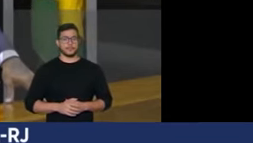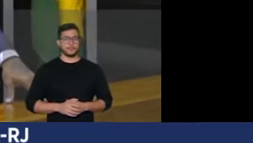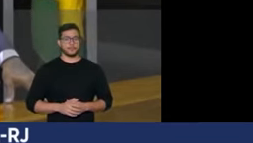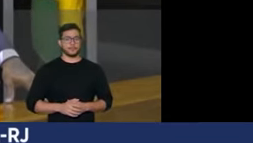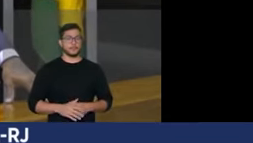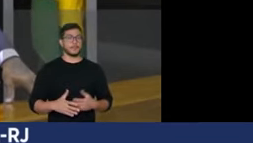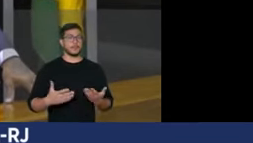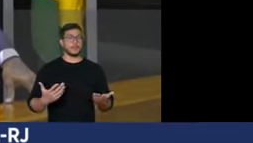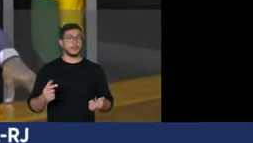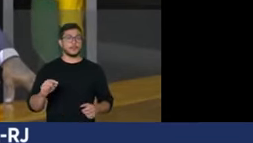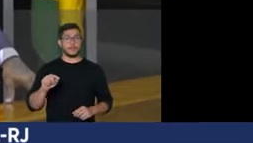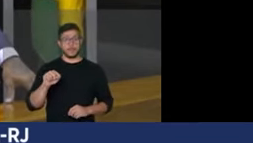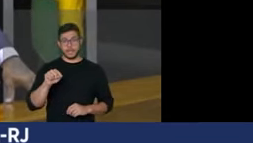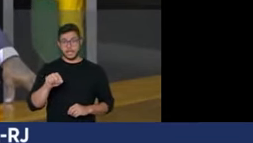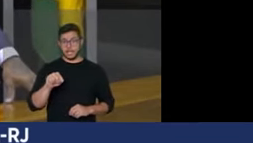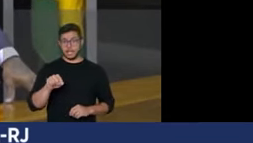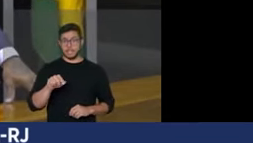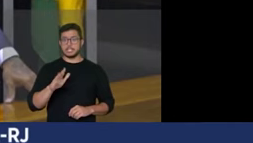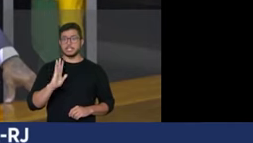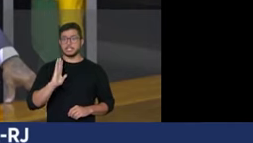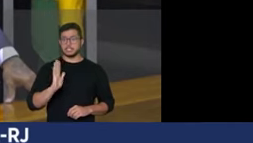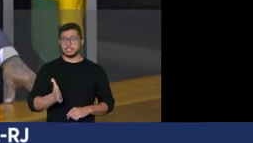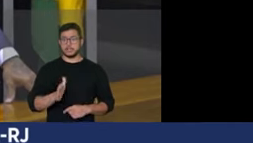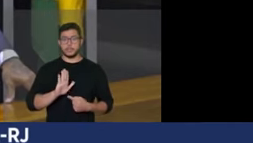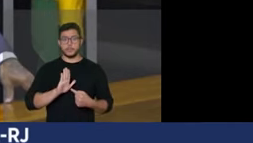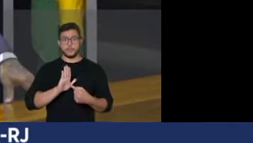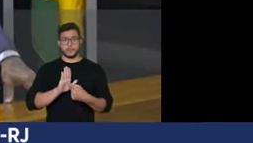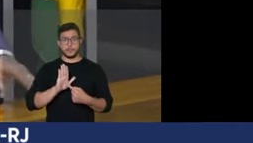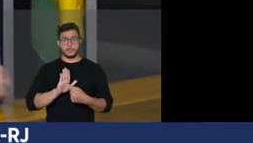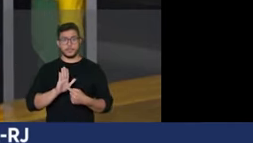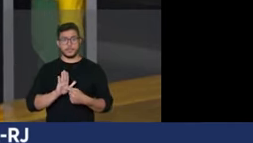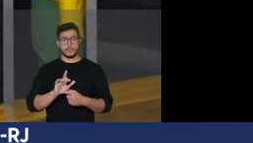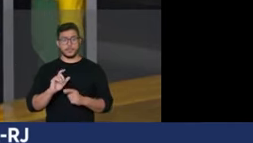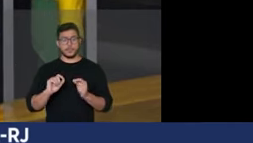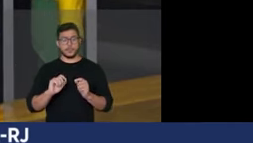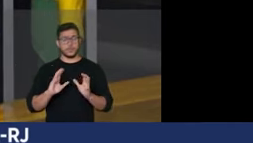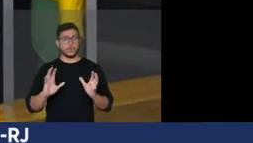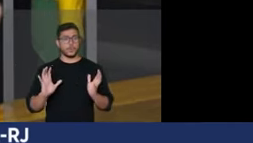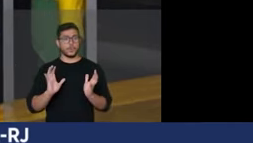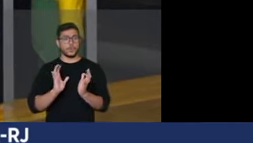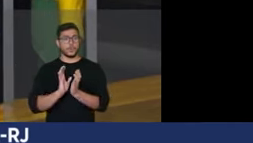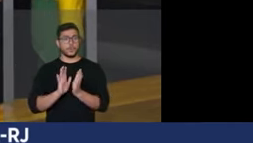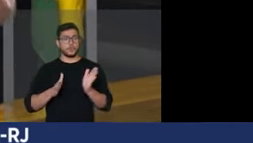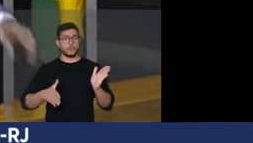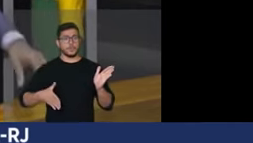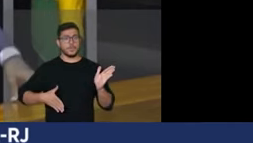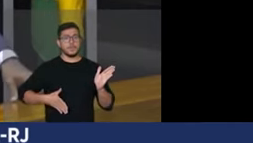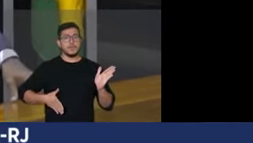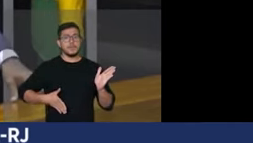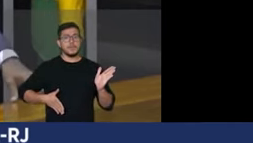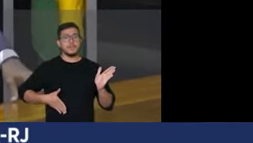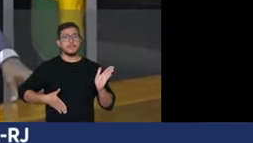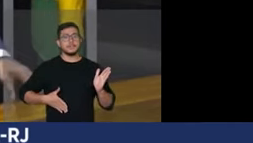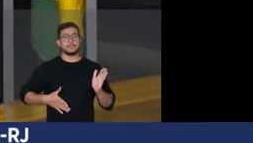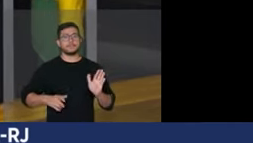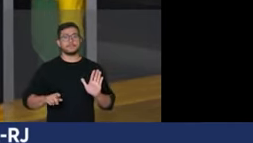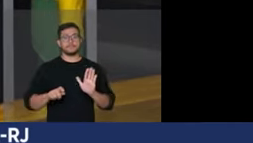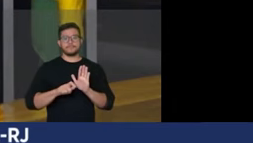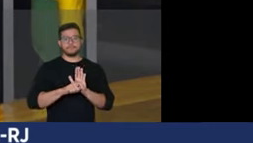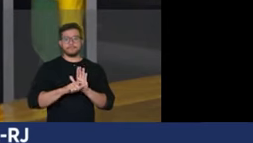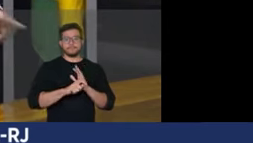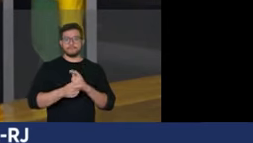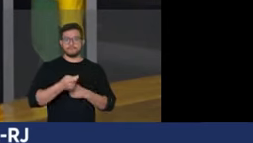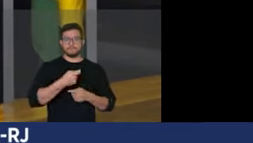estão acenando para criminosos, estão acenando para narcoterroristas,